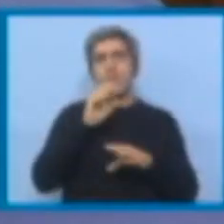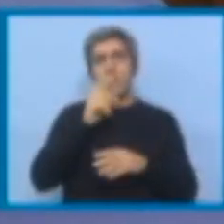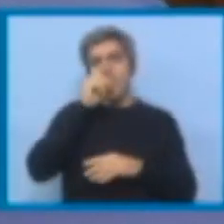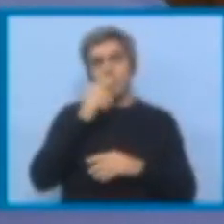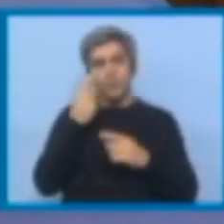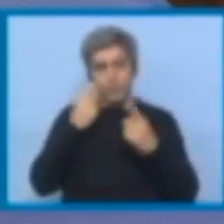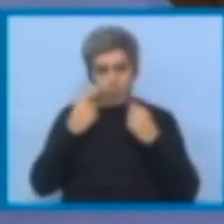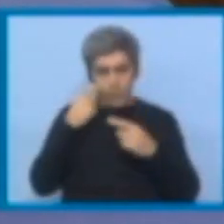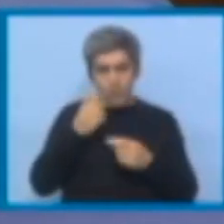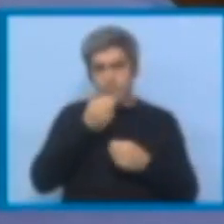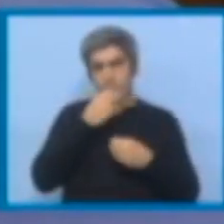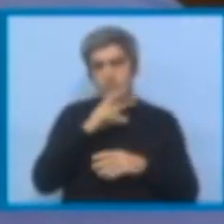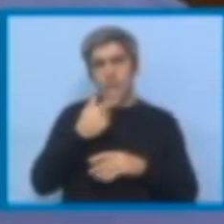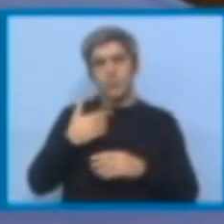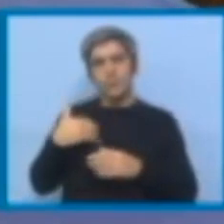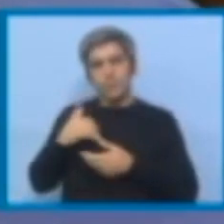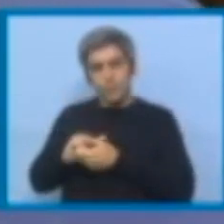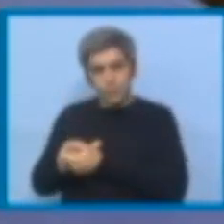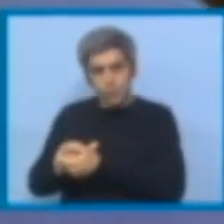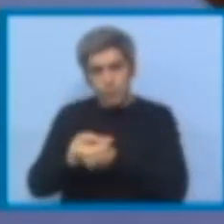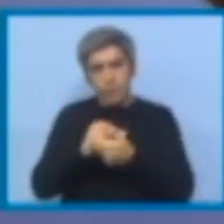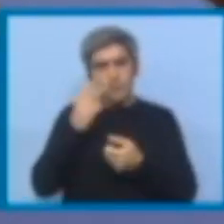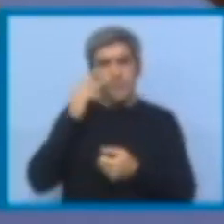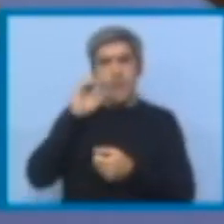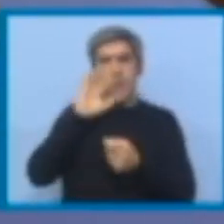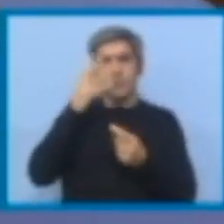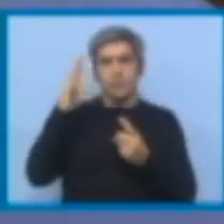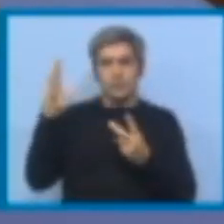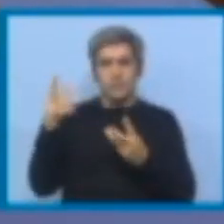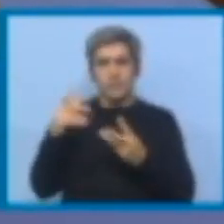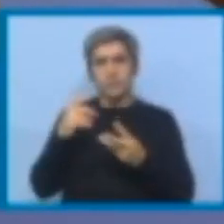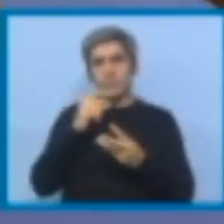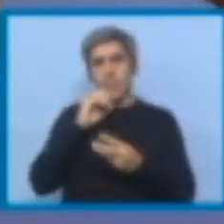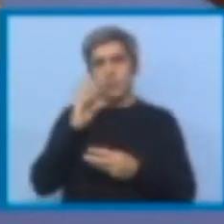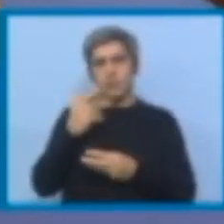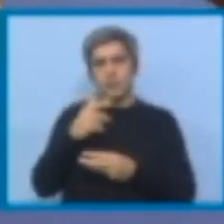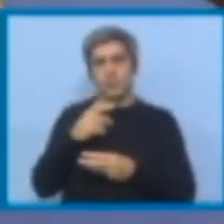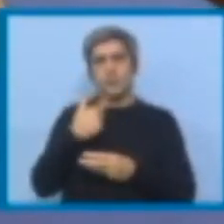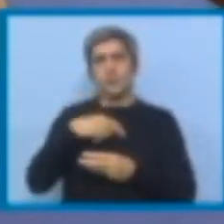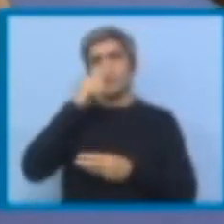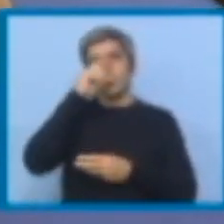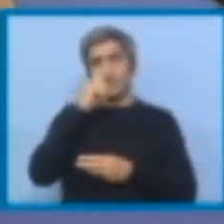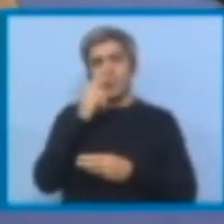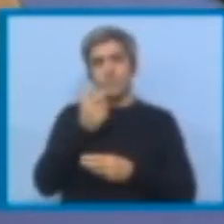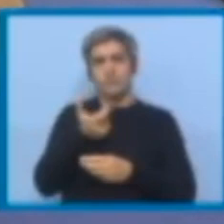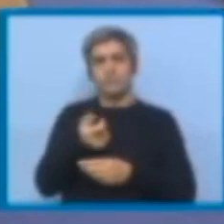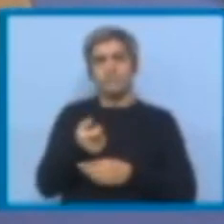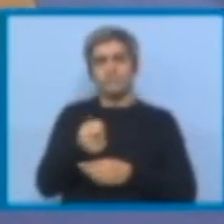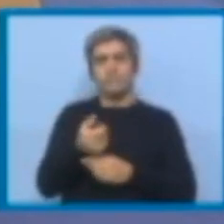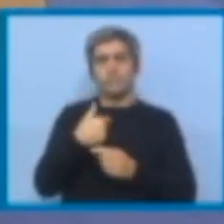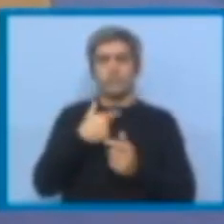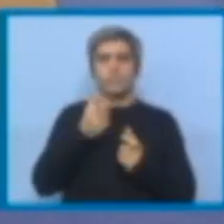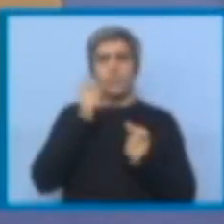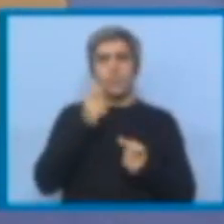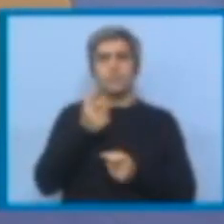de perdermos o hábito de estarmos solidários com quem vive esses acontecimentos. E isso pode acontecer, porque nós estamos habituados ao comando da televisão e